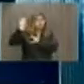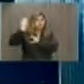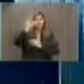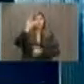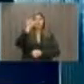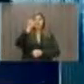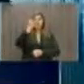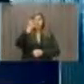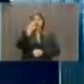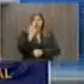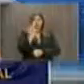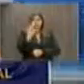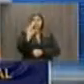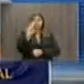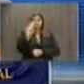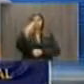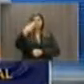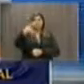meio para a resposta.